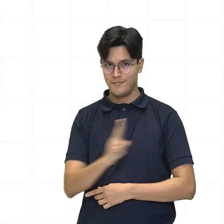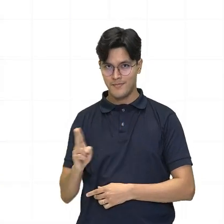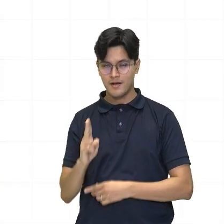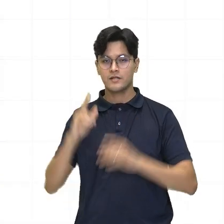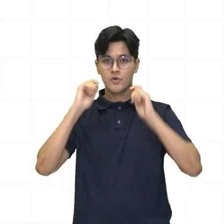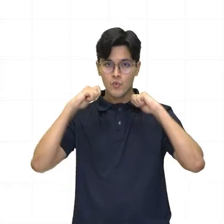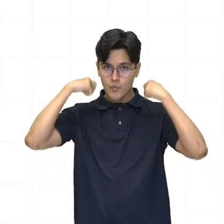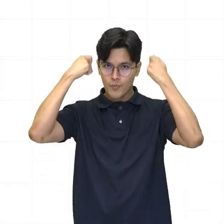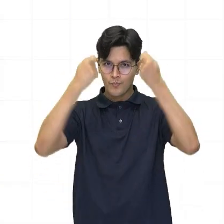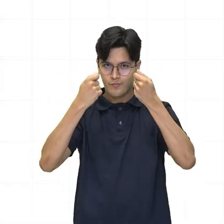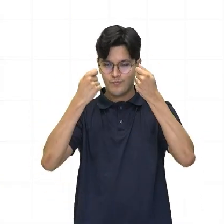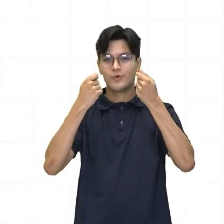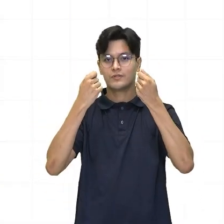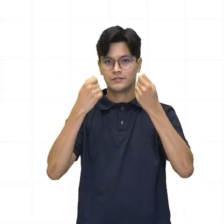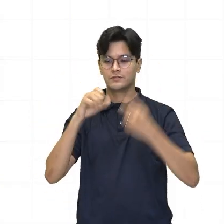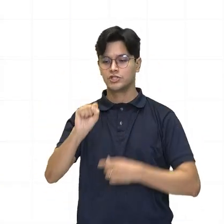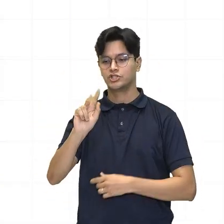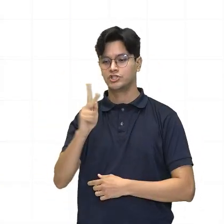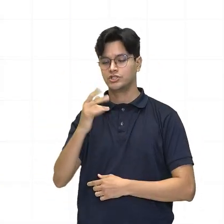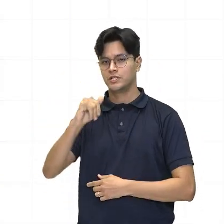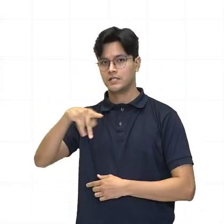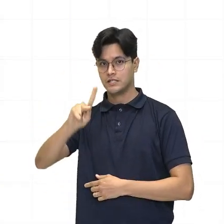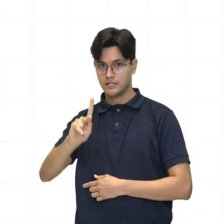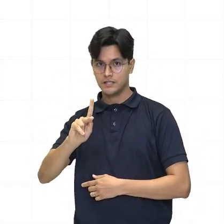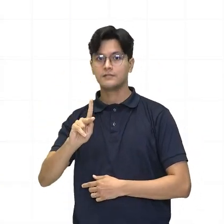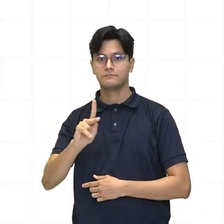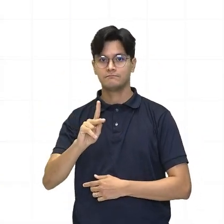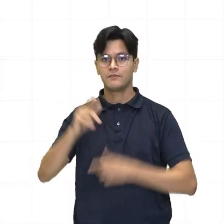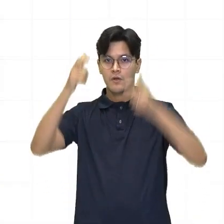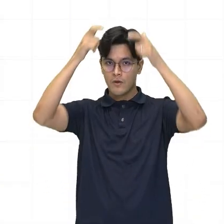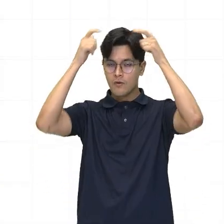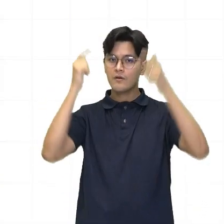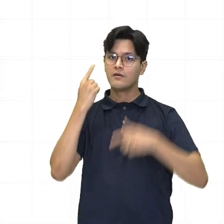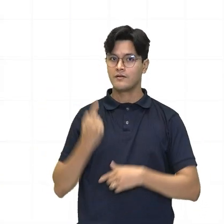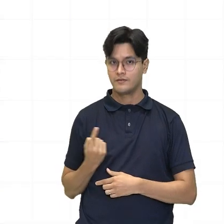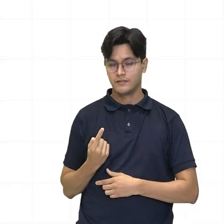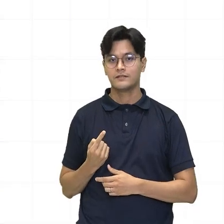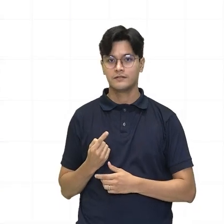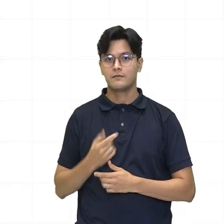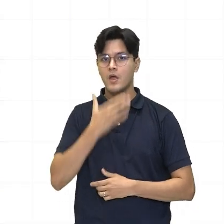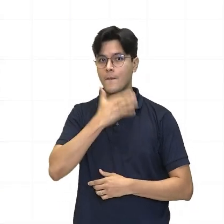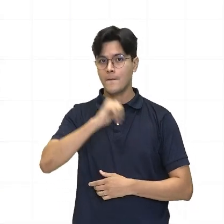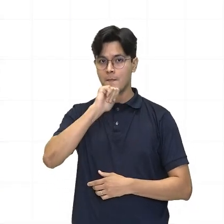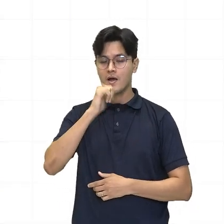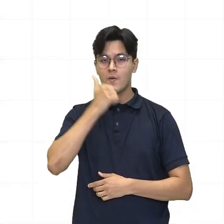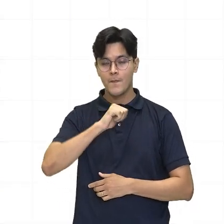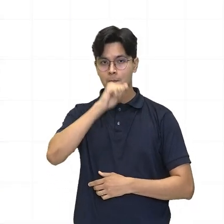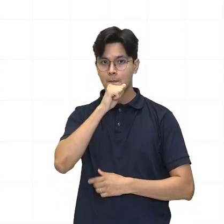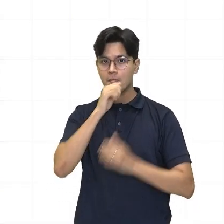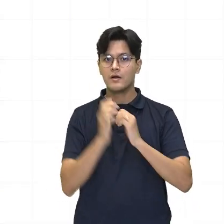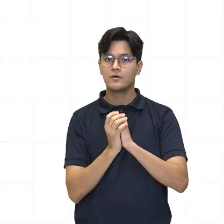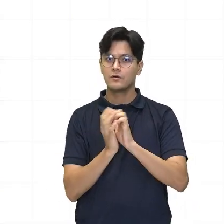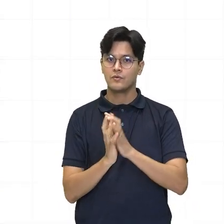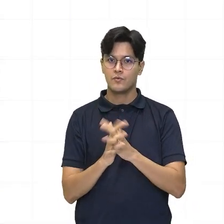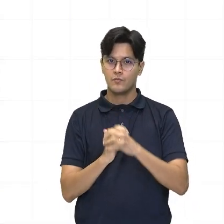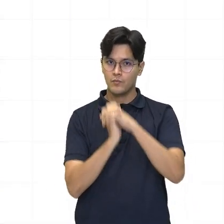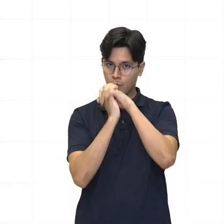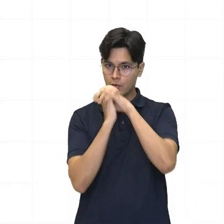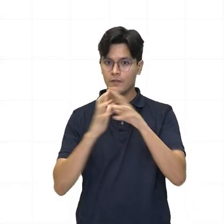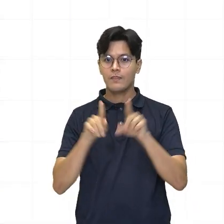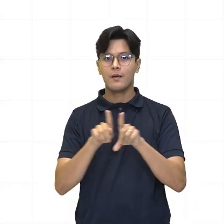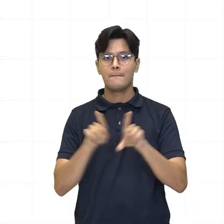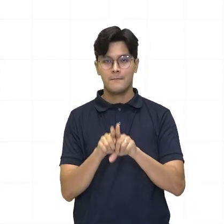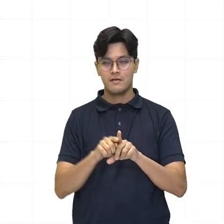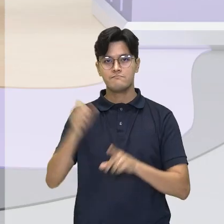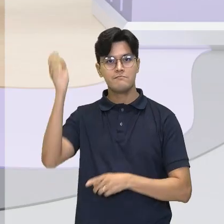monge, monja, o sheik, o rabino, o pai de santo, mãe de santo, o pajé, benzedeiros e